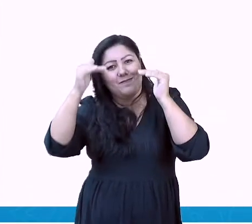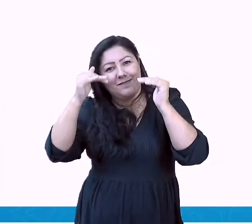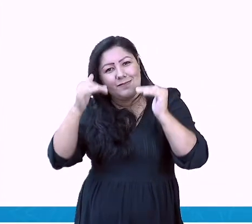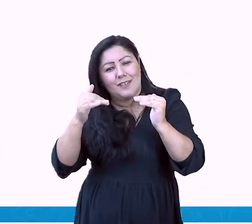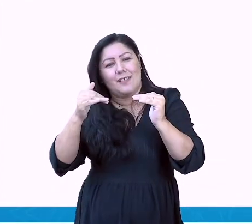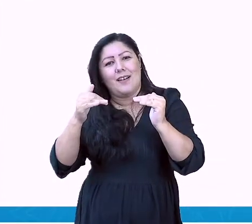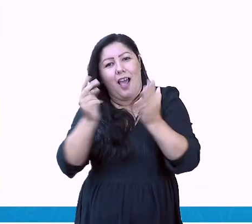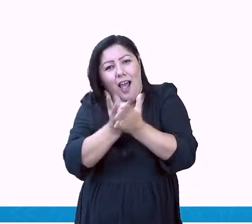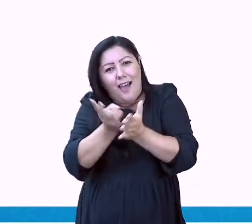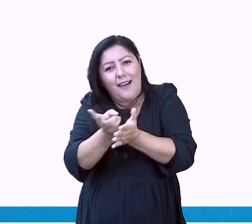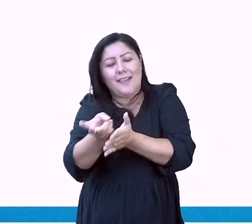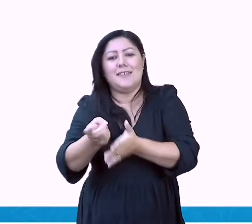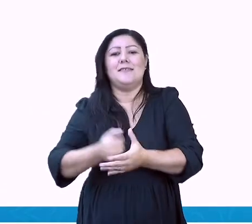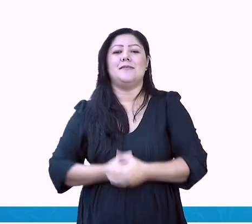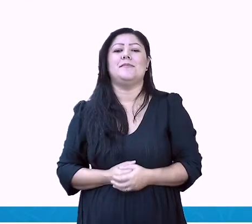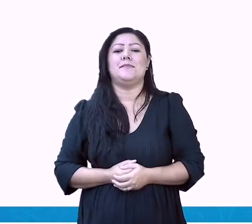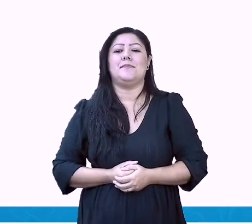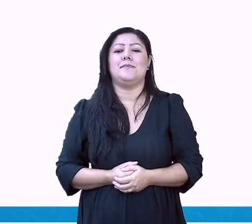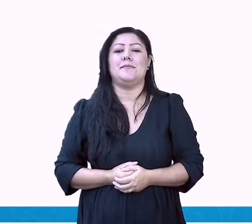Ok?